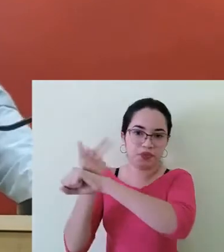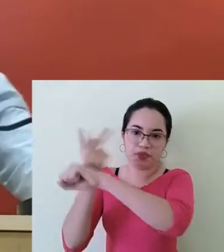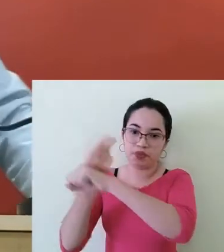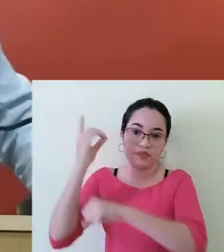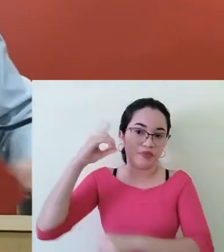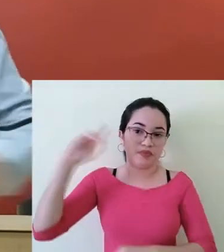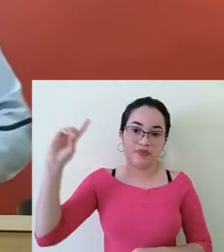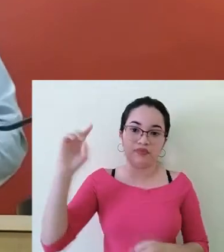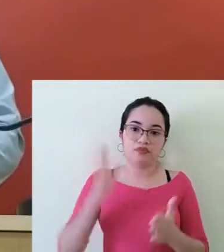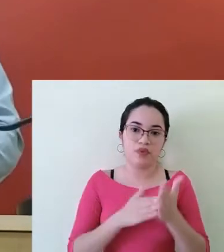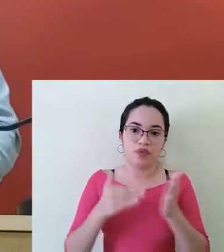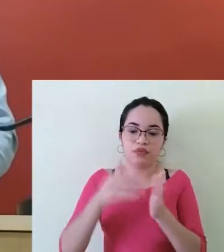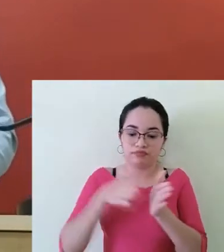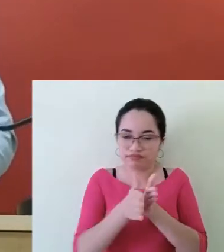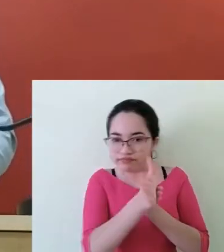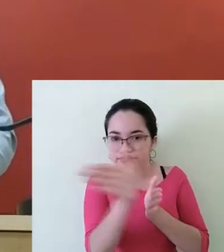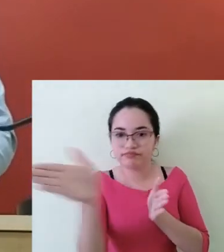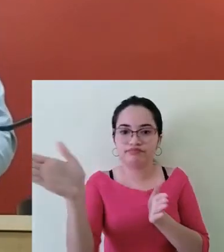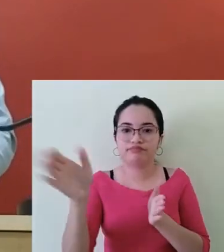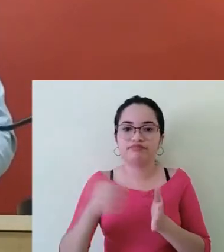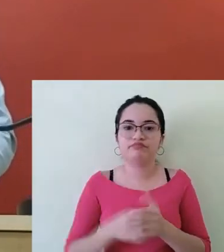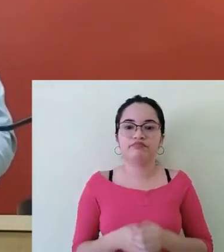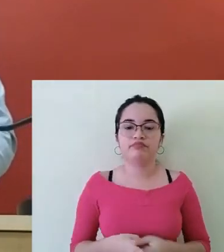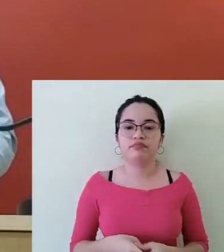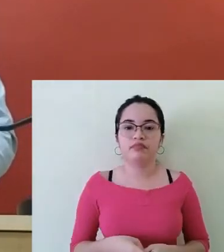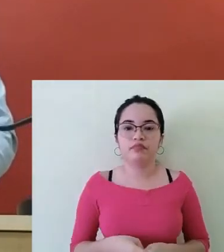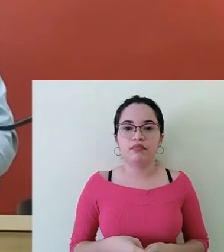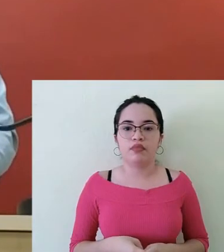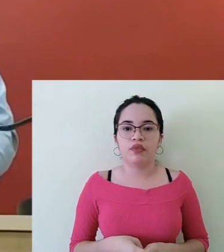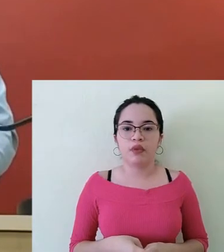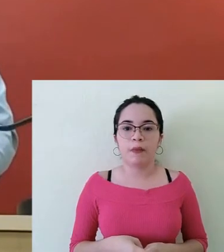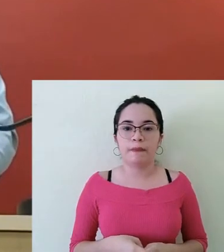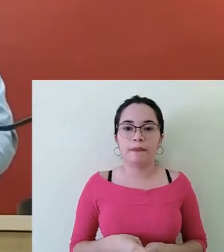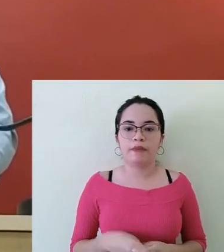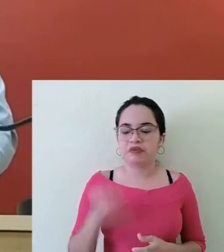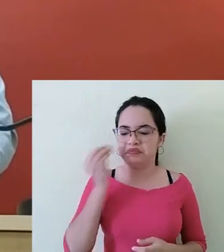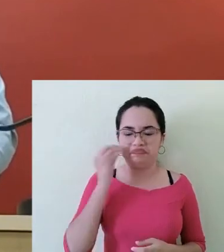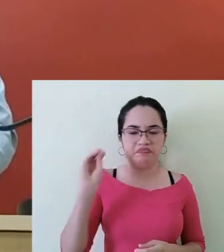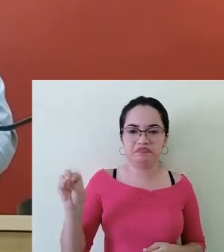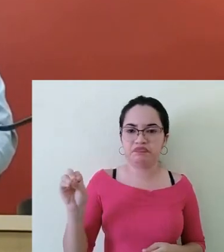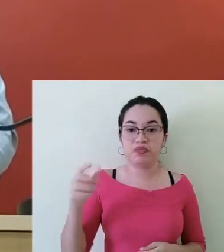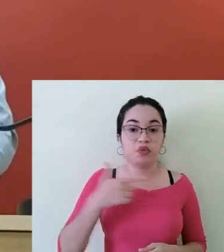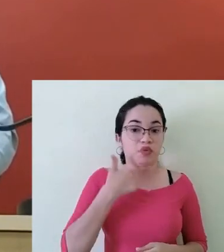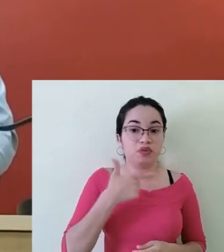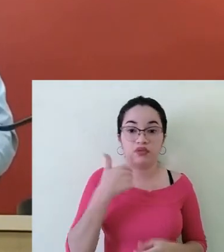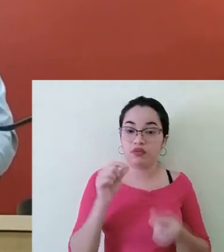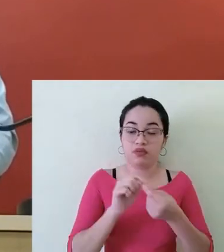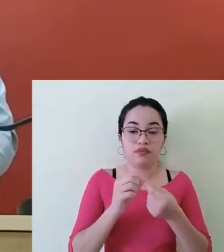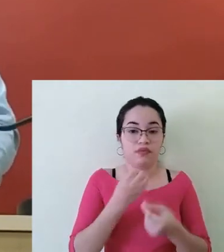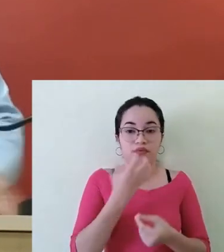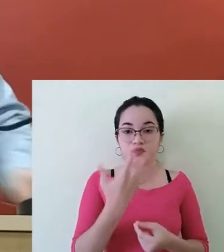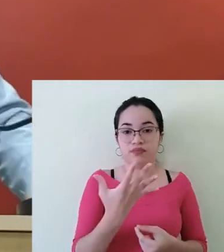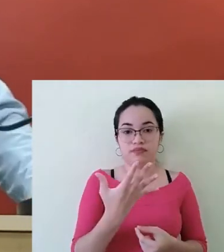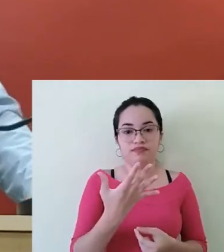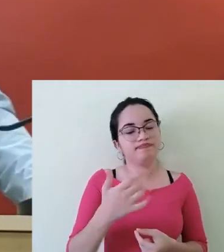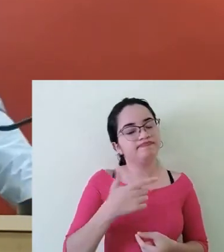Deus. Todos se desviaram, tornaram-se justamente inúteis. Não há ninguém que faça o